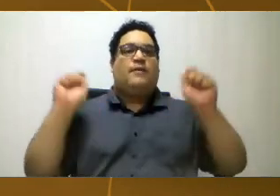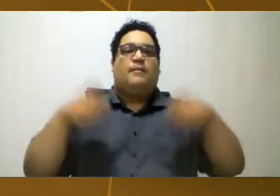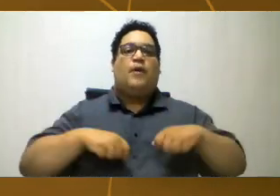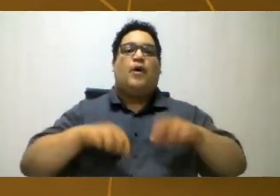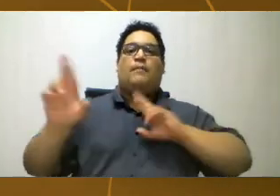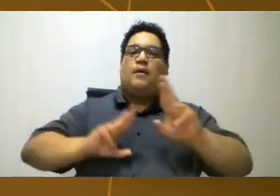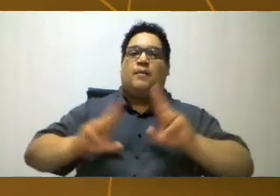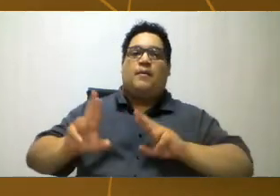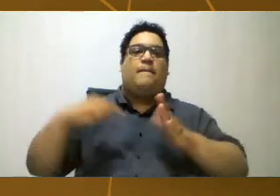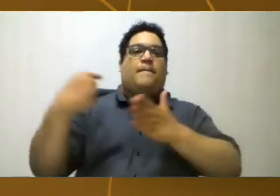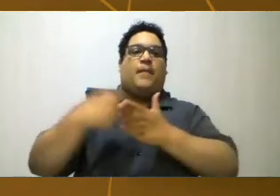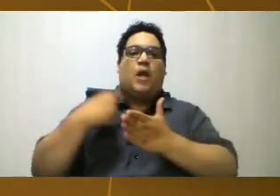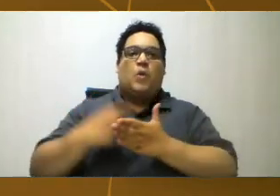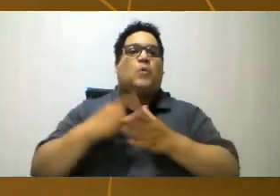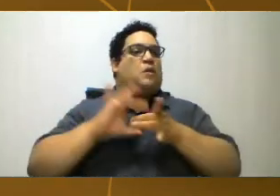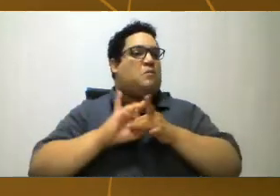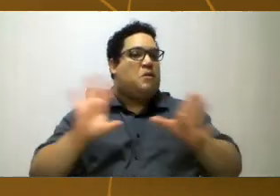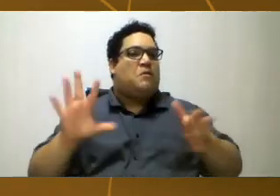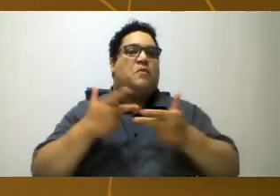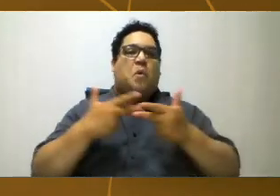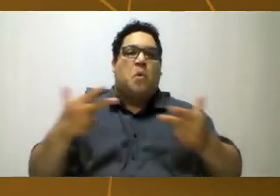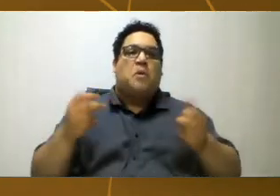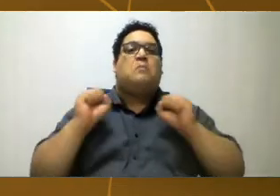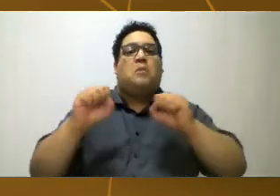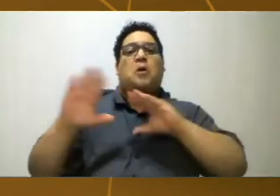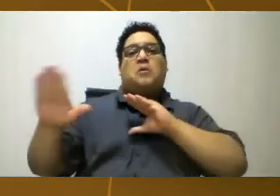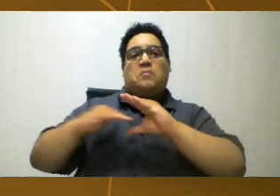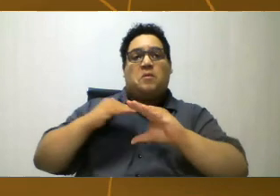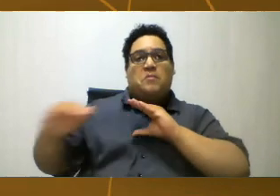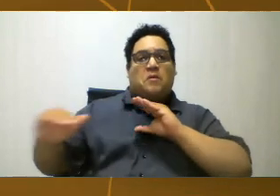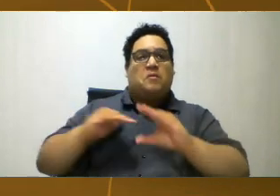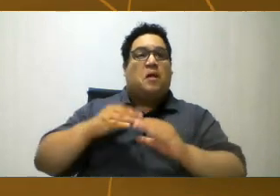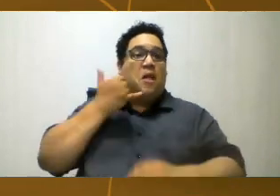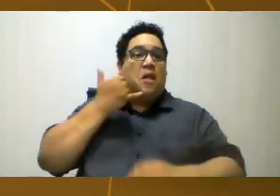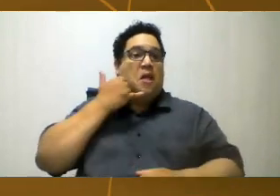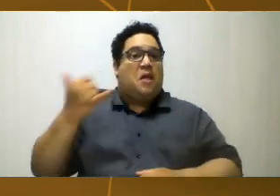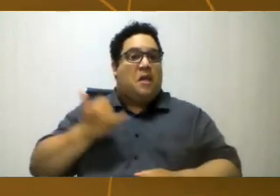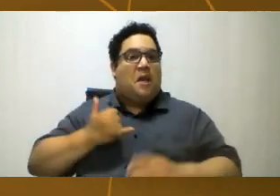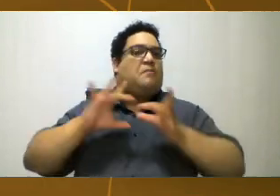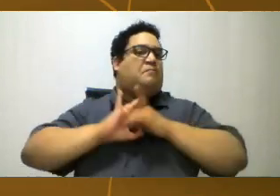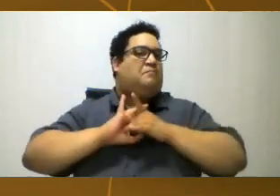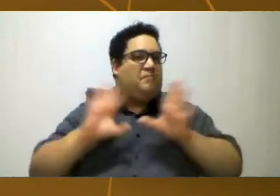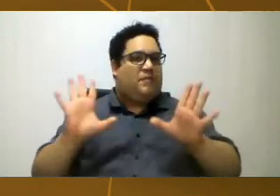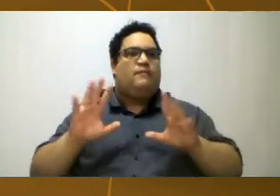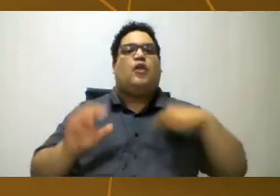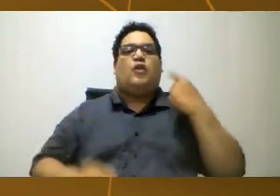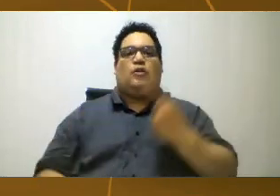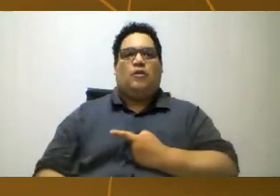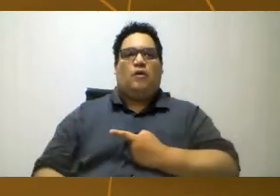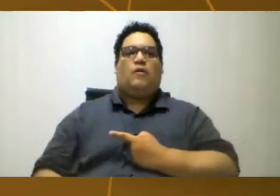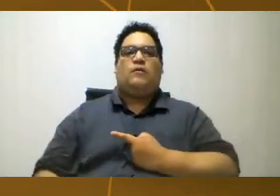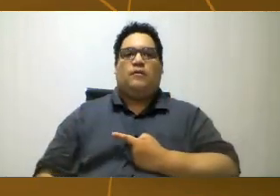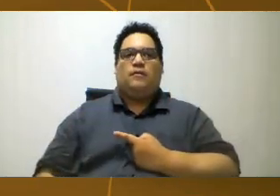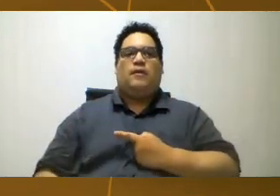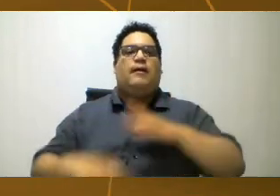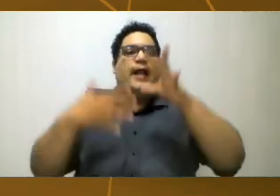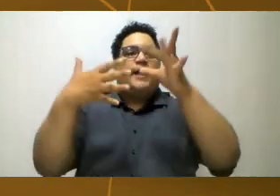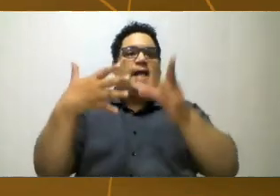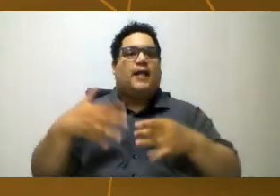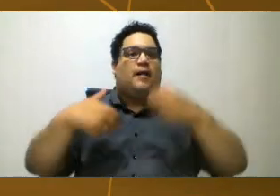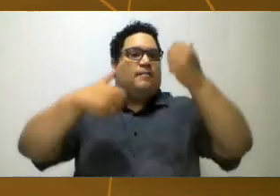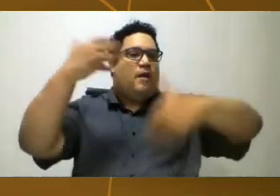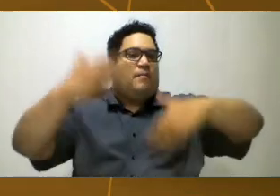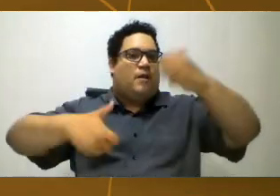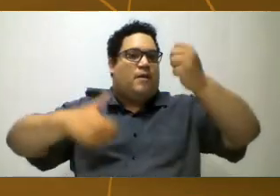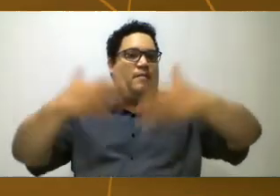os questionamentos, né, quando formos procurar, se quiserem, podem ligar, mandar um e-mail, que a gente trata com mais detalhes, né, de